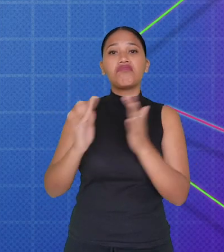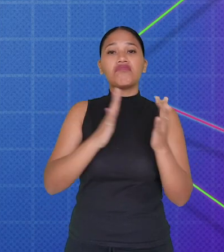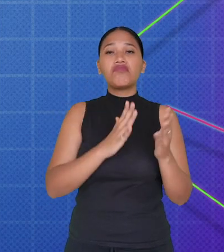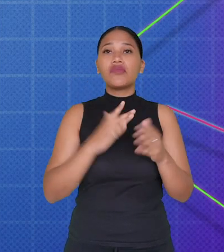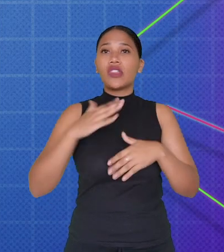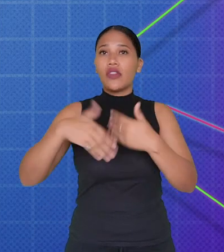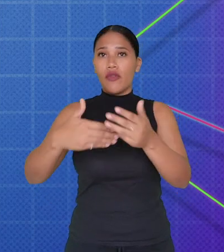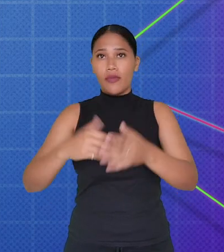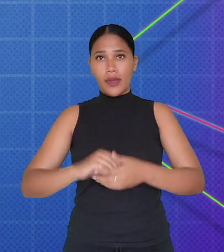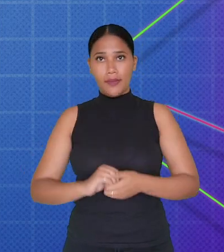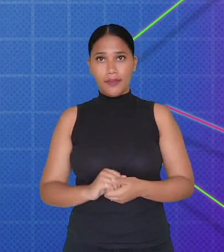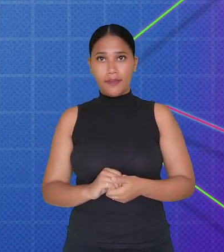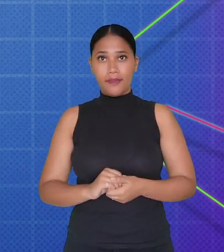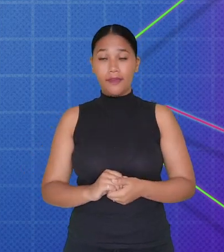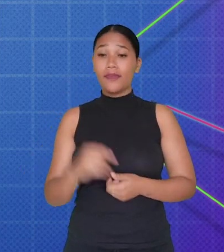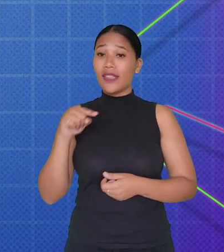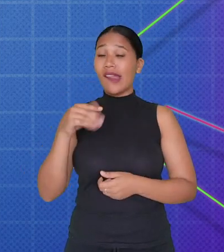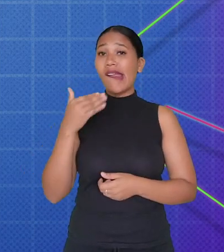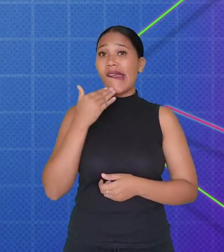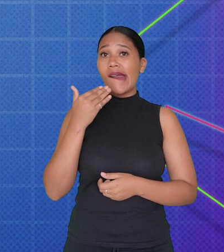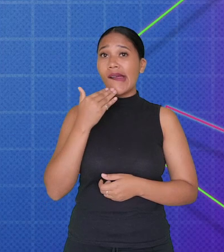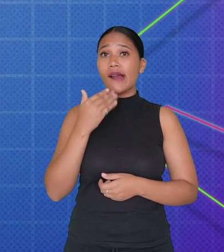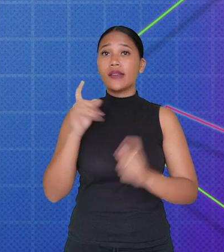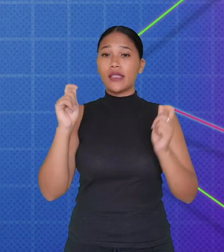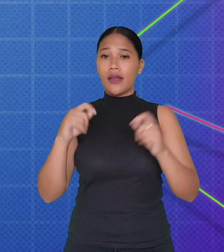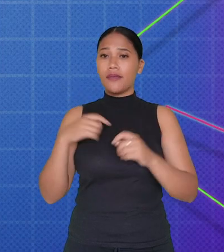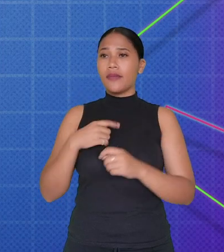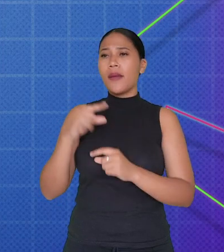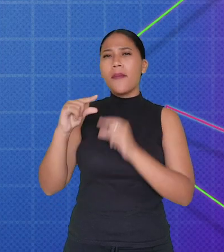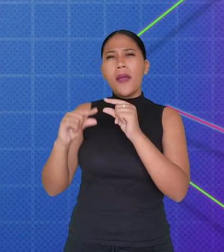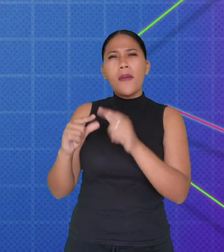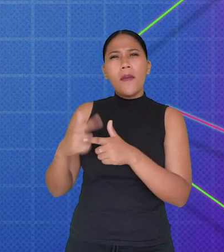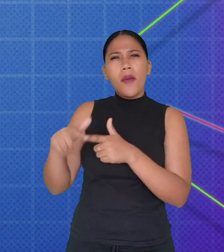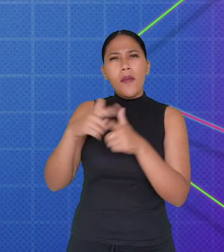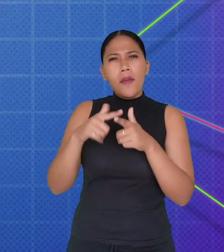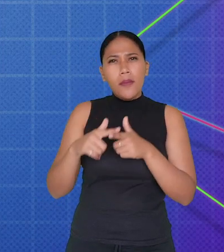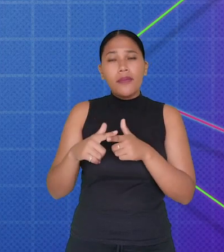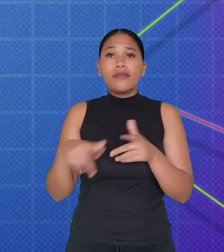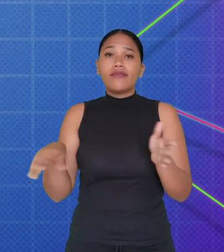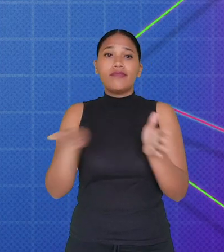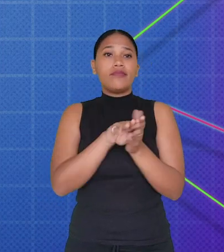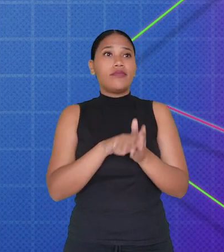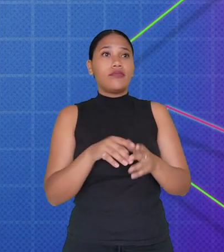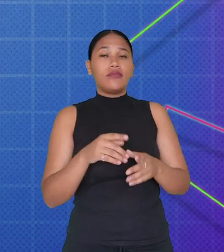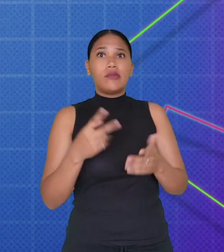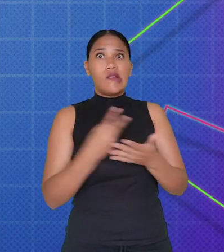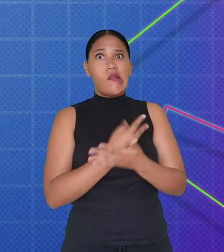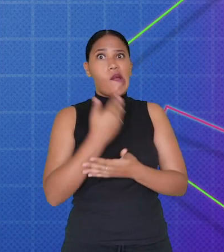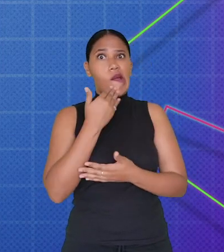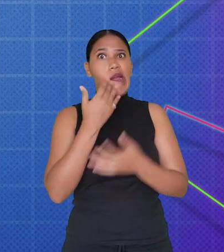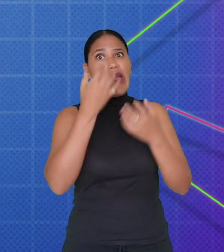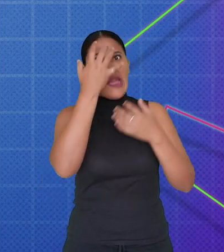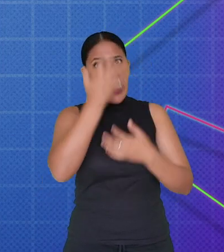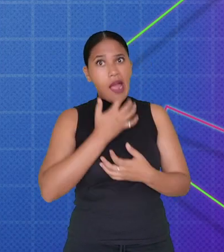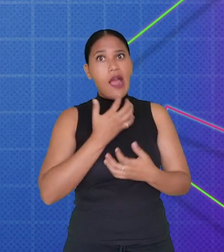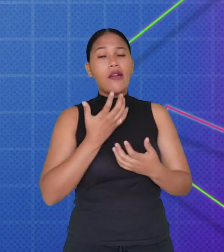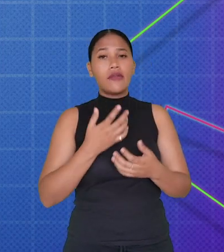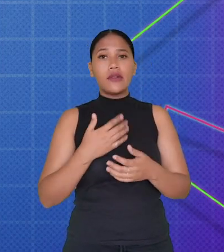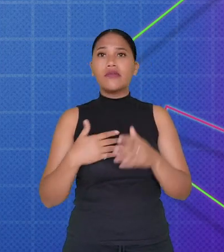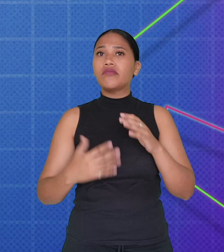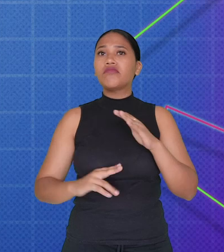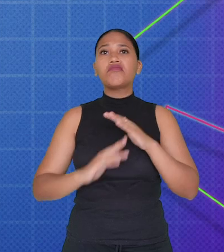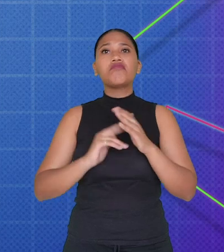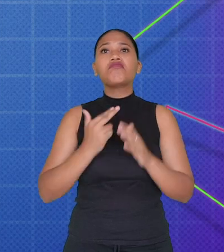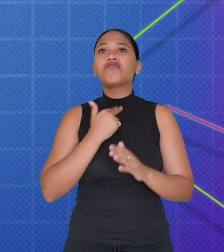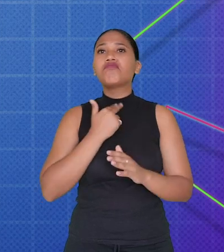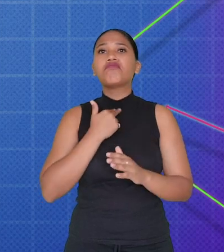durante todo o processo de desenvolvimento esses erros podem variar de pequenos problemas de jogabilidade até erros graves que impedem